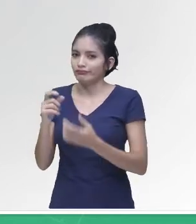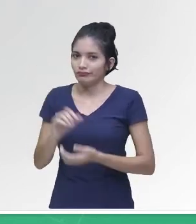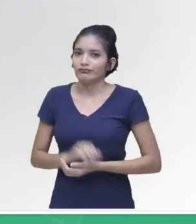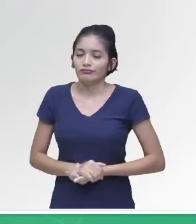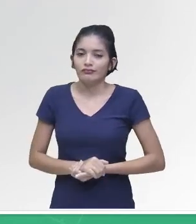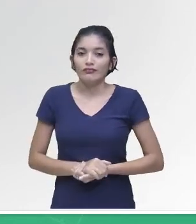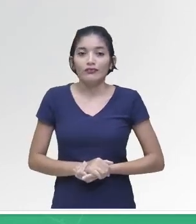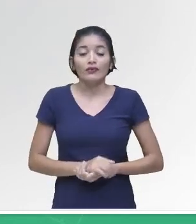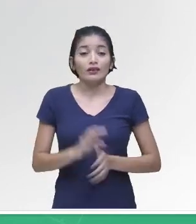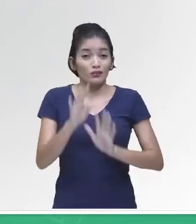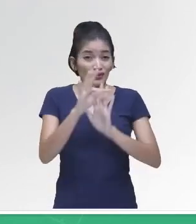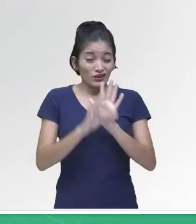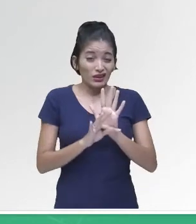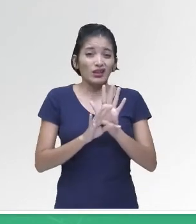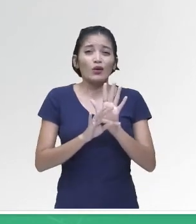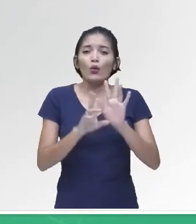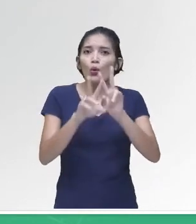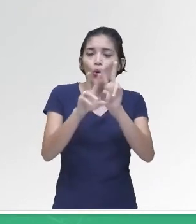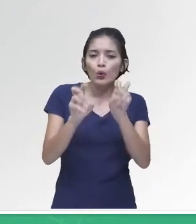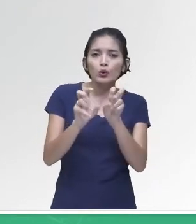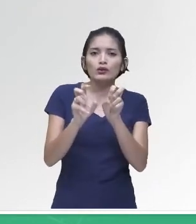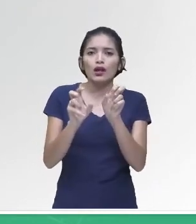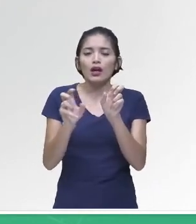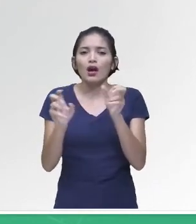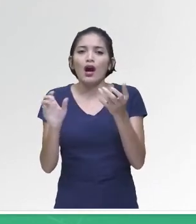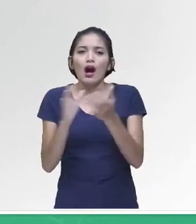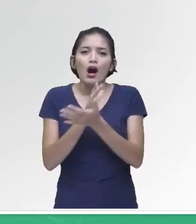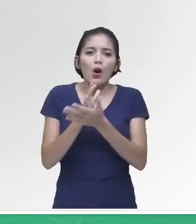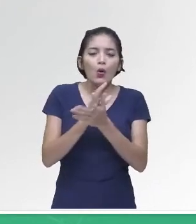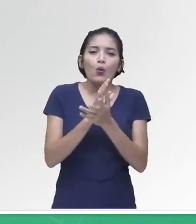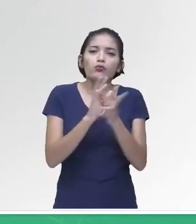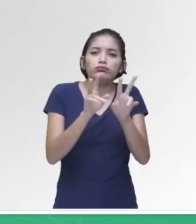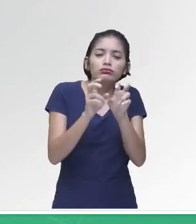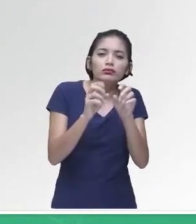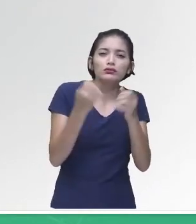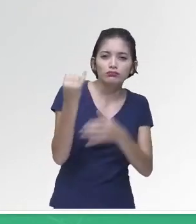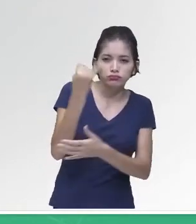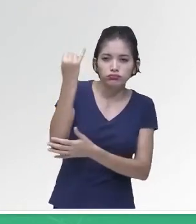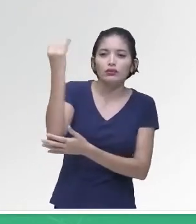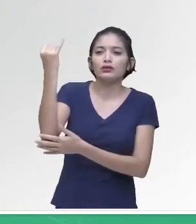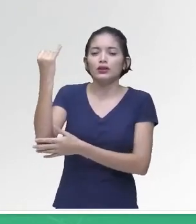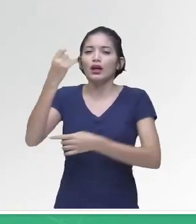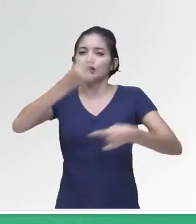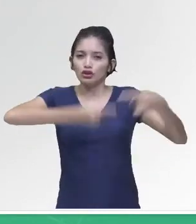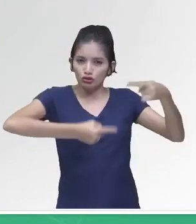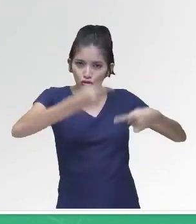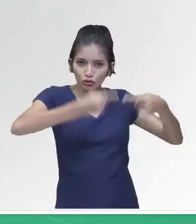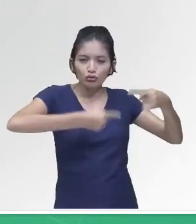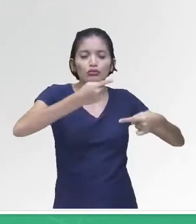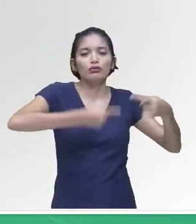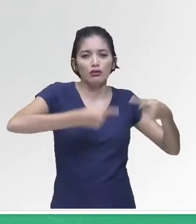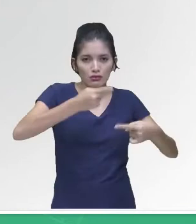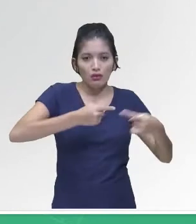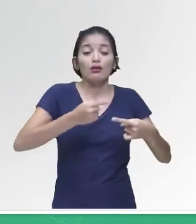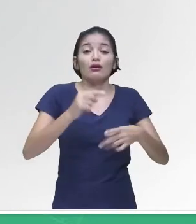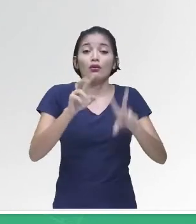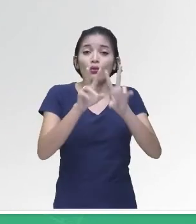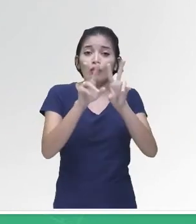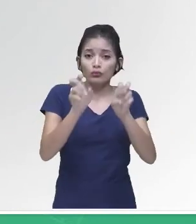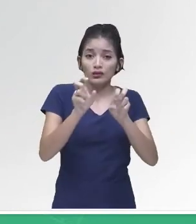de opinião, em geral, o tema vai ser esse, alguma polêmica, algo que traz um tema que é